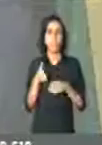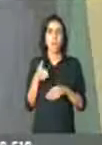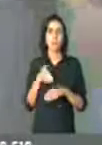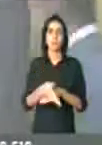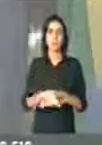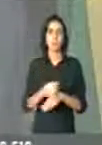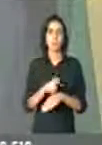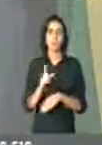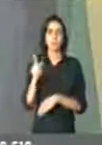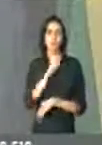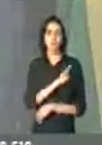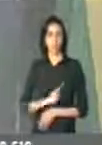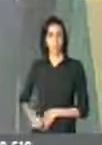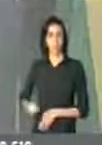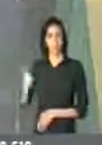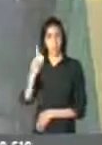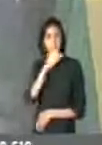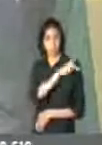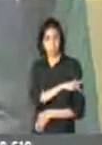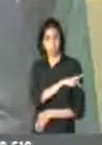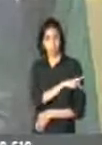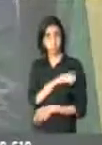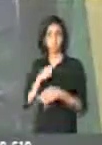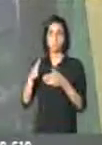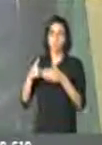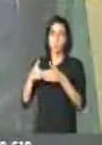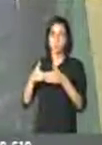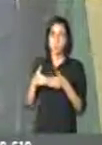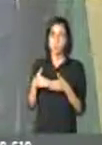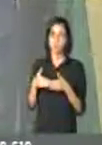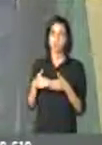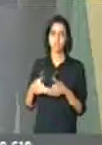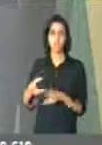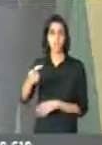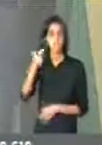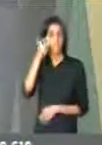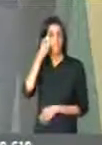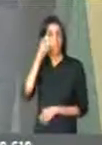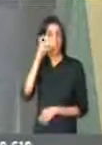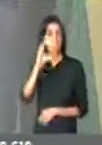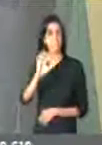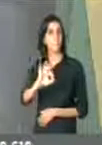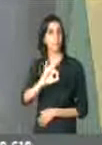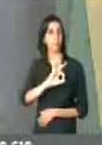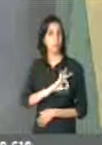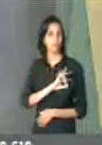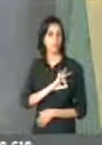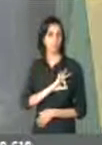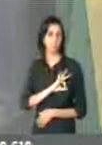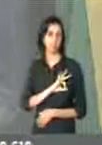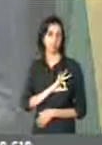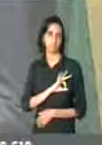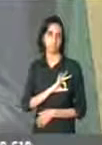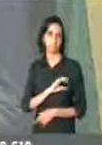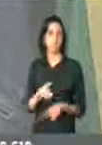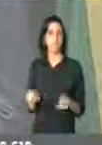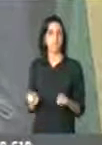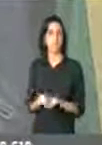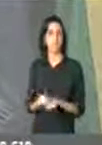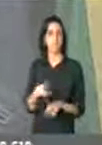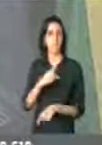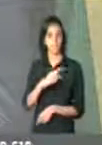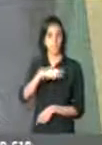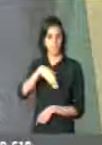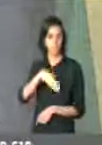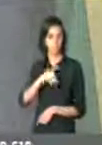Estado do Piauí, do governador, pedir a ele que dê atenção à Polícia Militar, enaltecer a postura